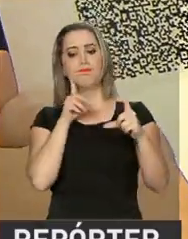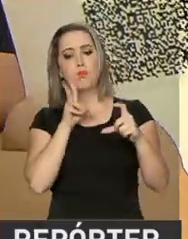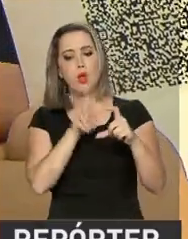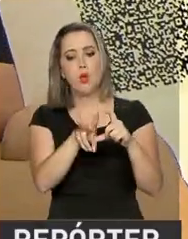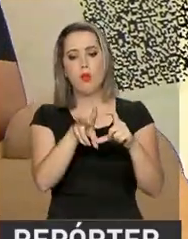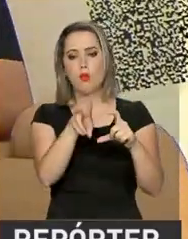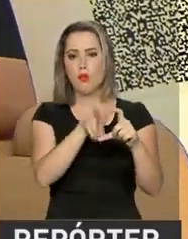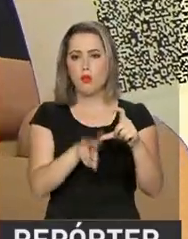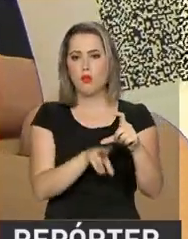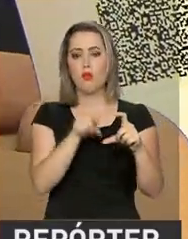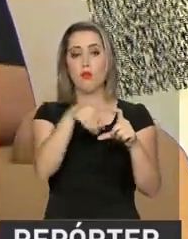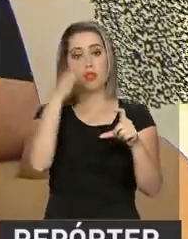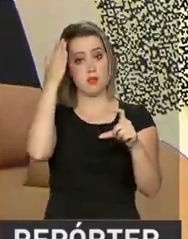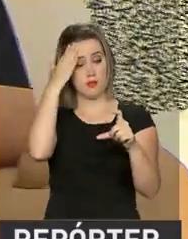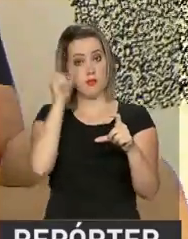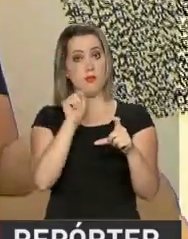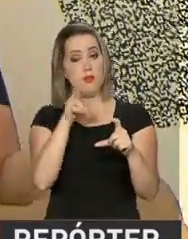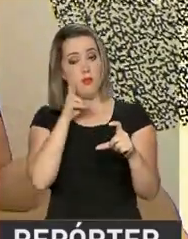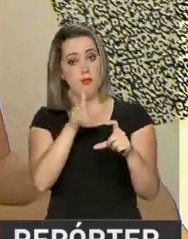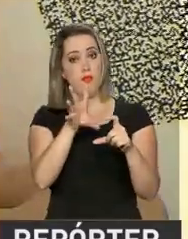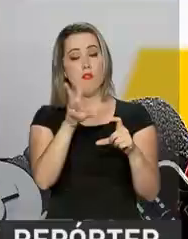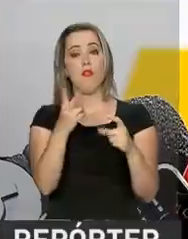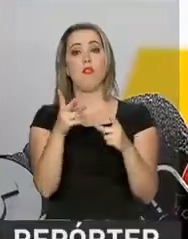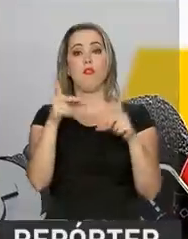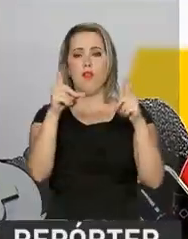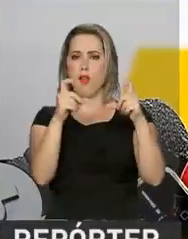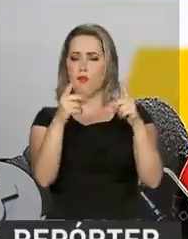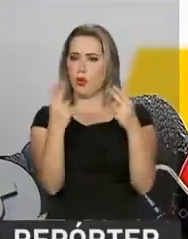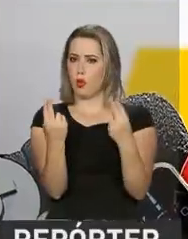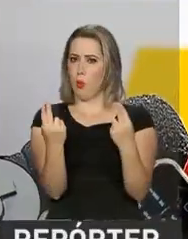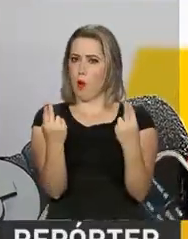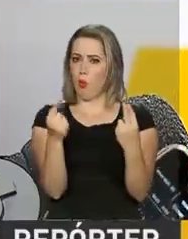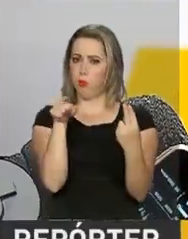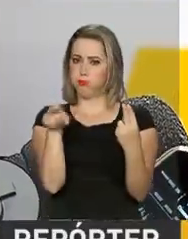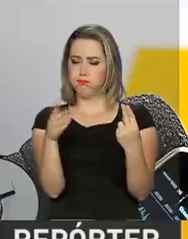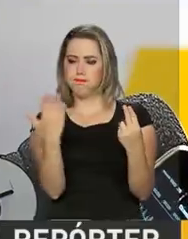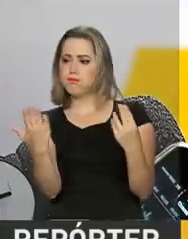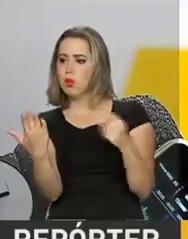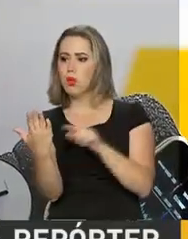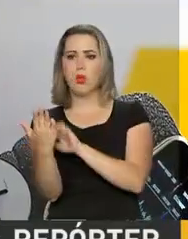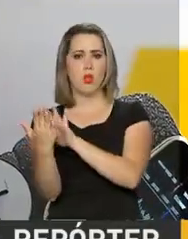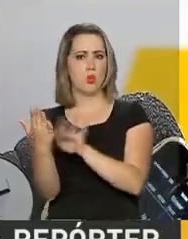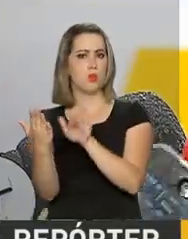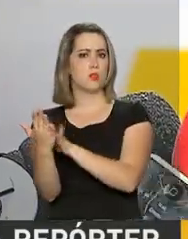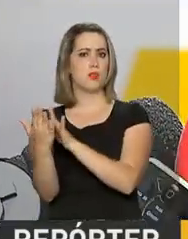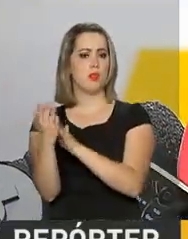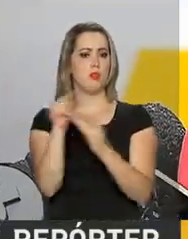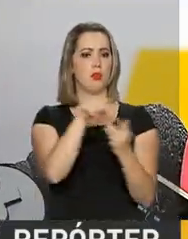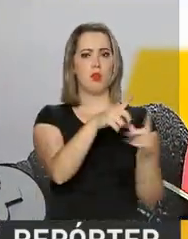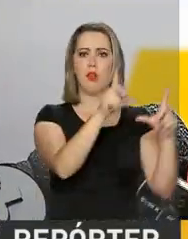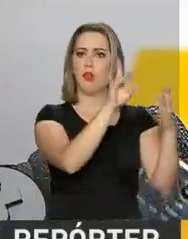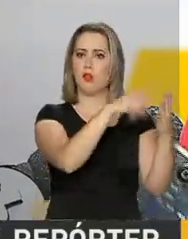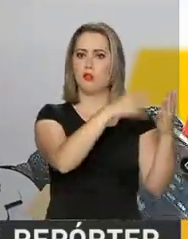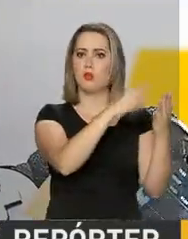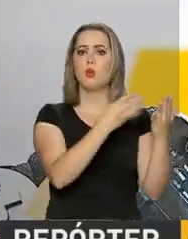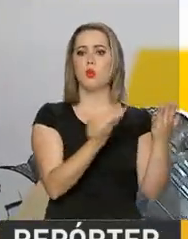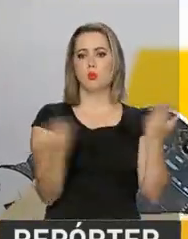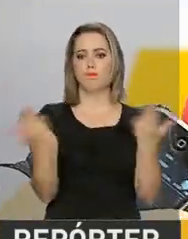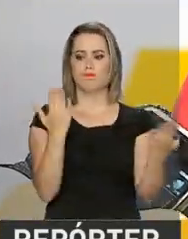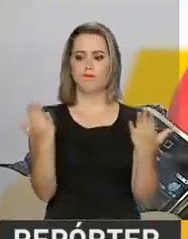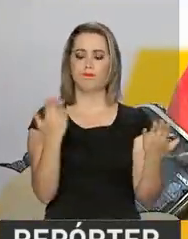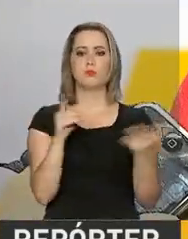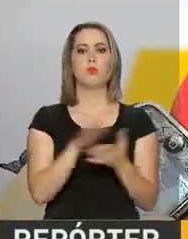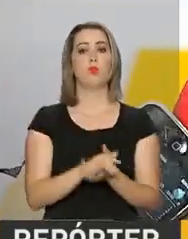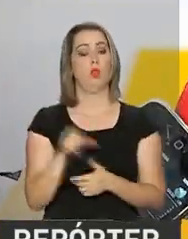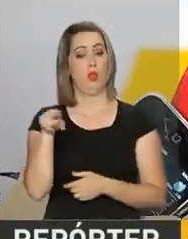se a pessoa é de fato a dona daquele documento você vai poder autenticar com mais garantia de que você é você naquele documento você